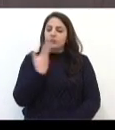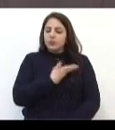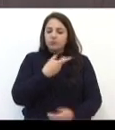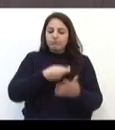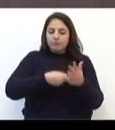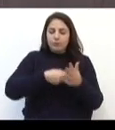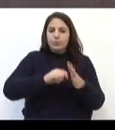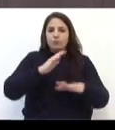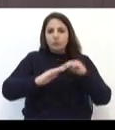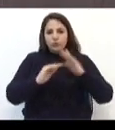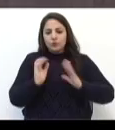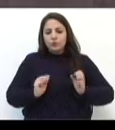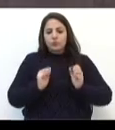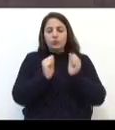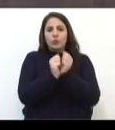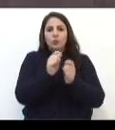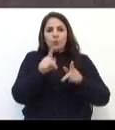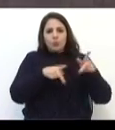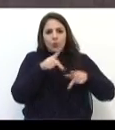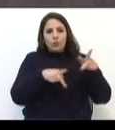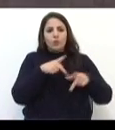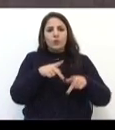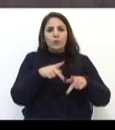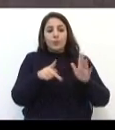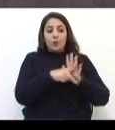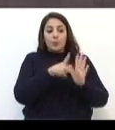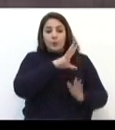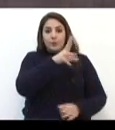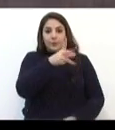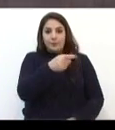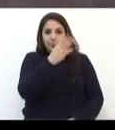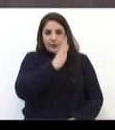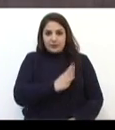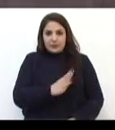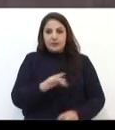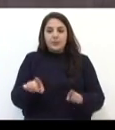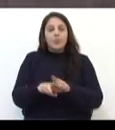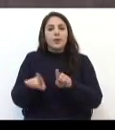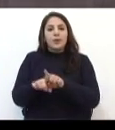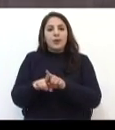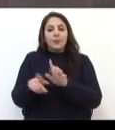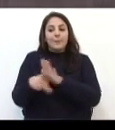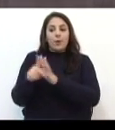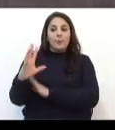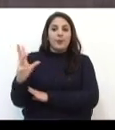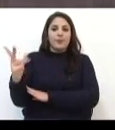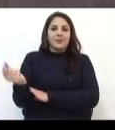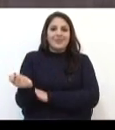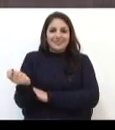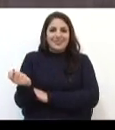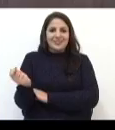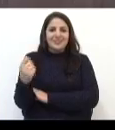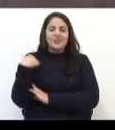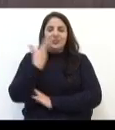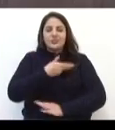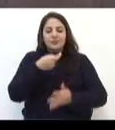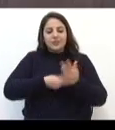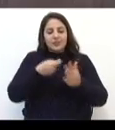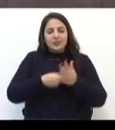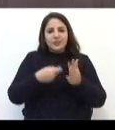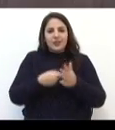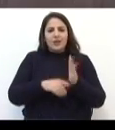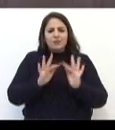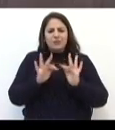nosso povo, de matriz tanto afro-brasileira como matriz africana, para combater essas questões